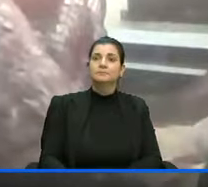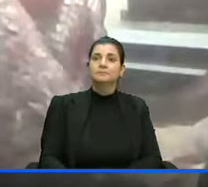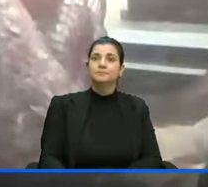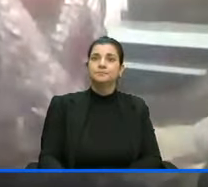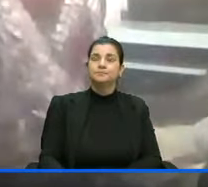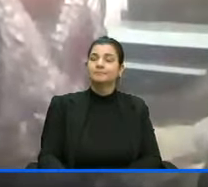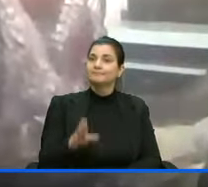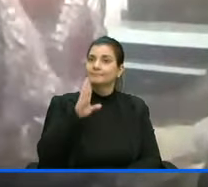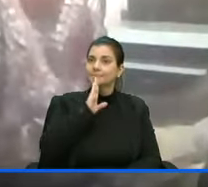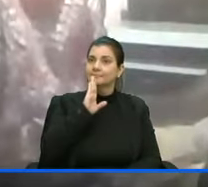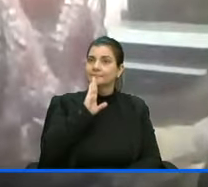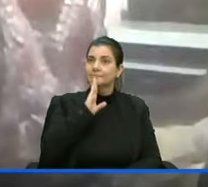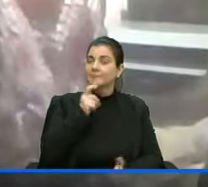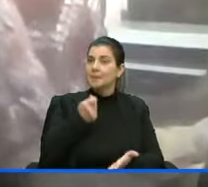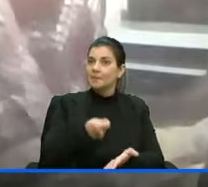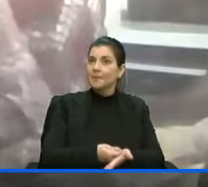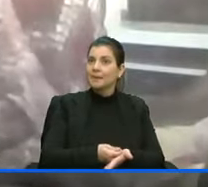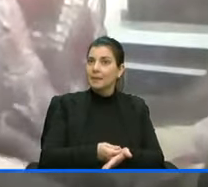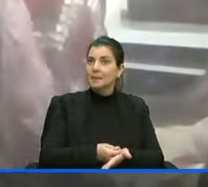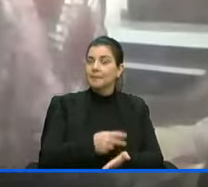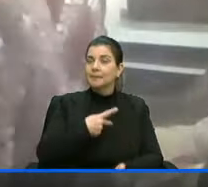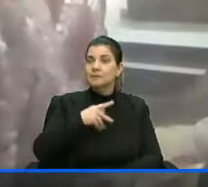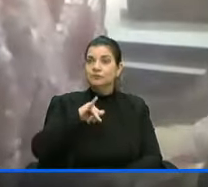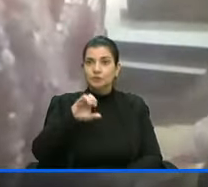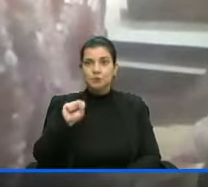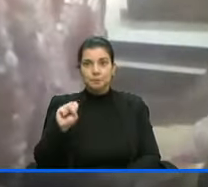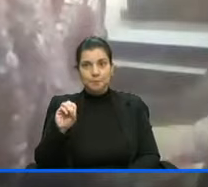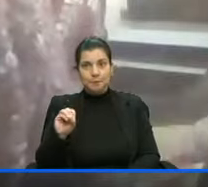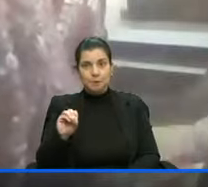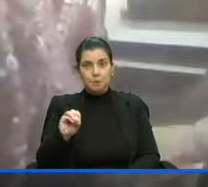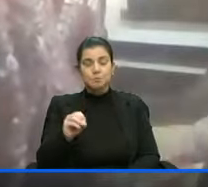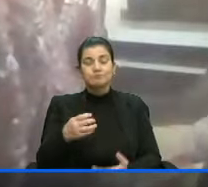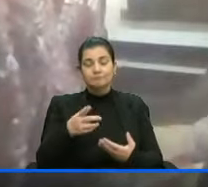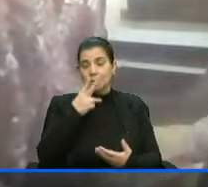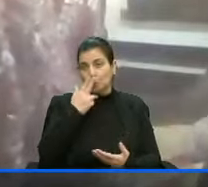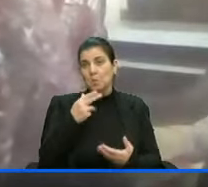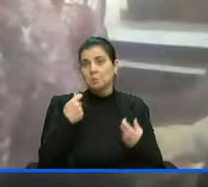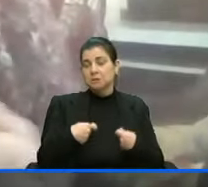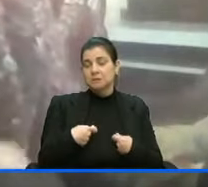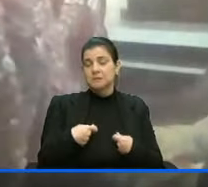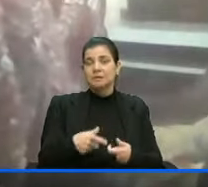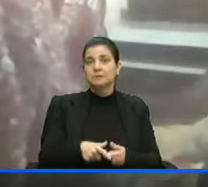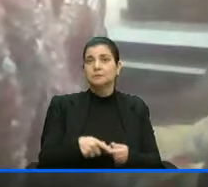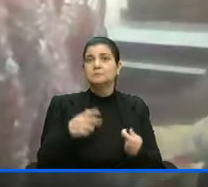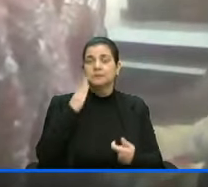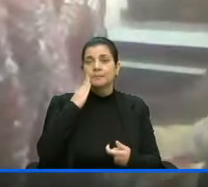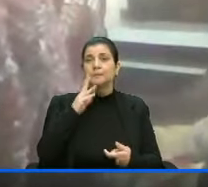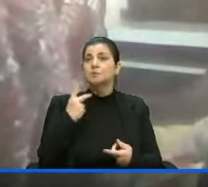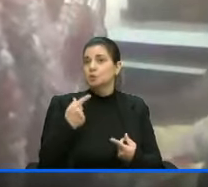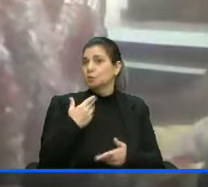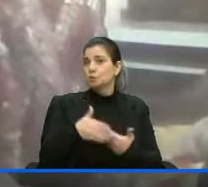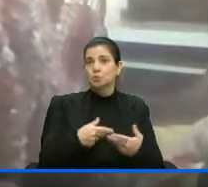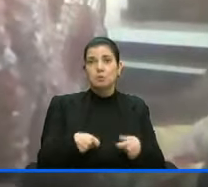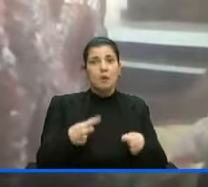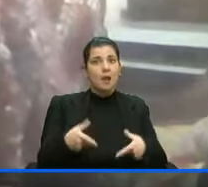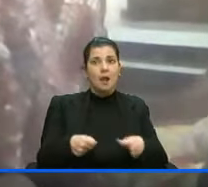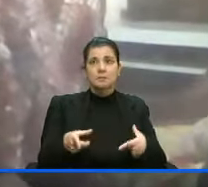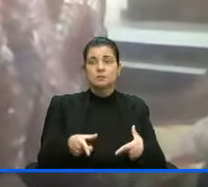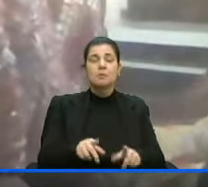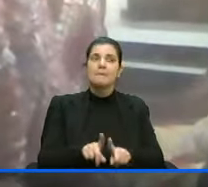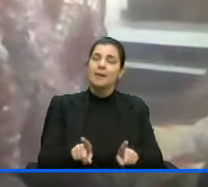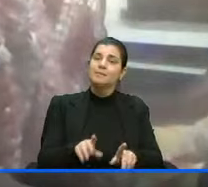O reconhecimento e o pagamento de piso, enfim... como tem que ser, como nós temos que avançar, a gente sabe que tudo é custo, mas é,